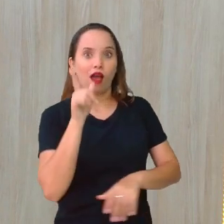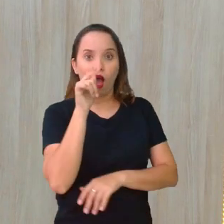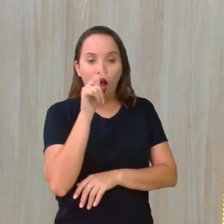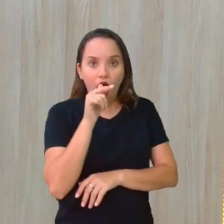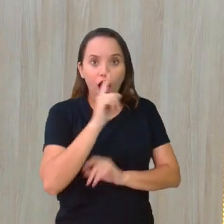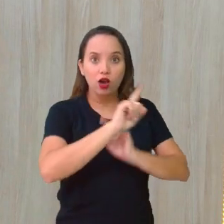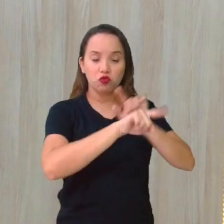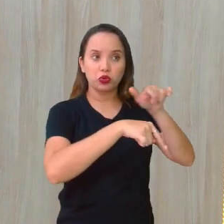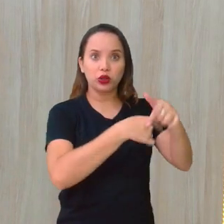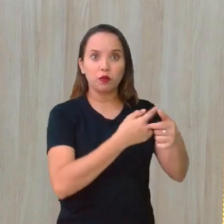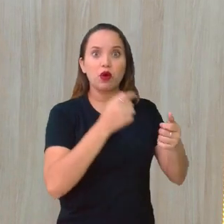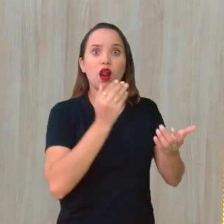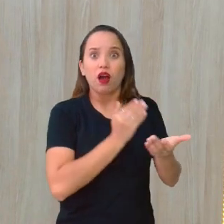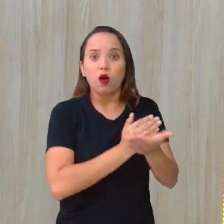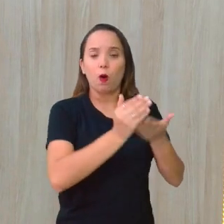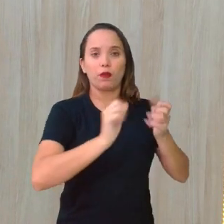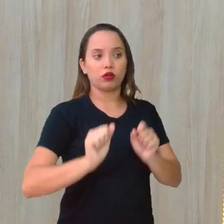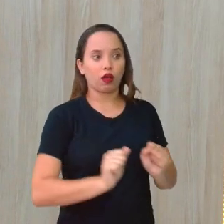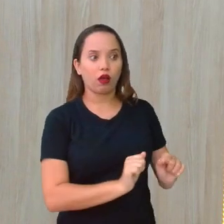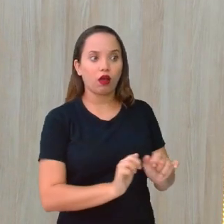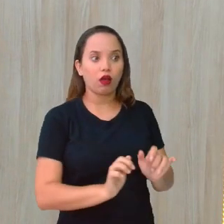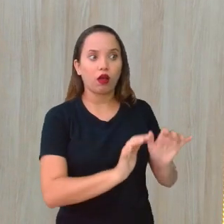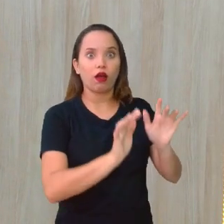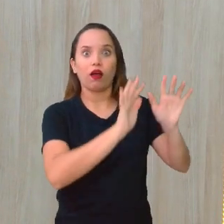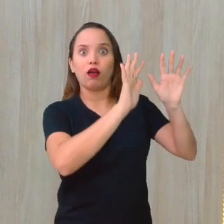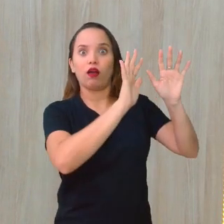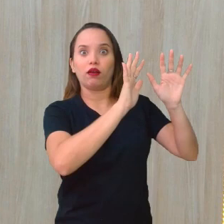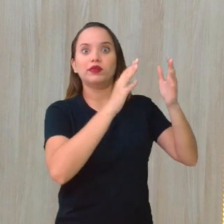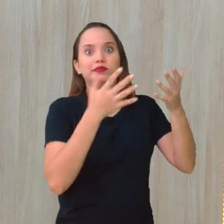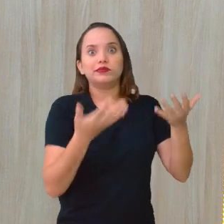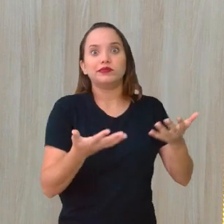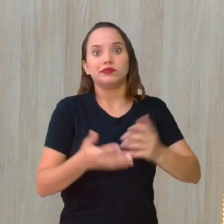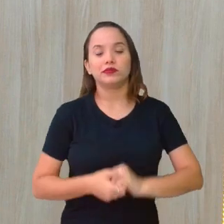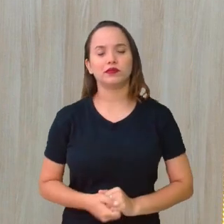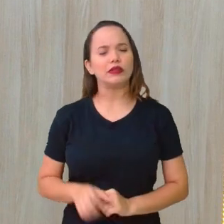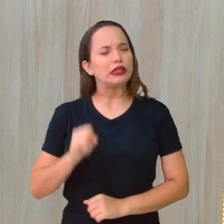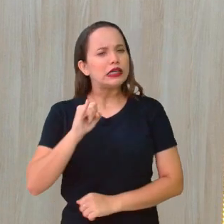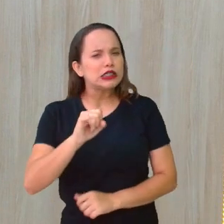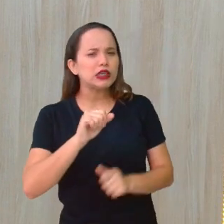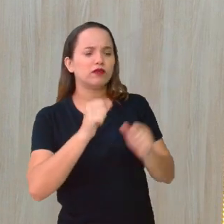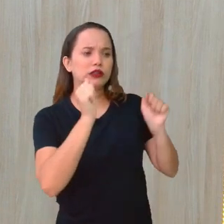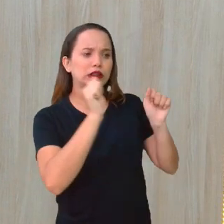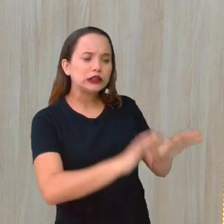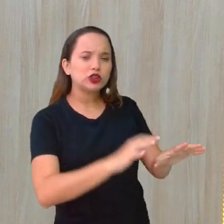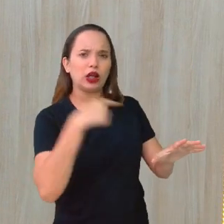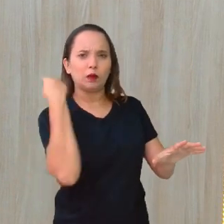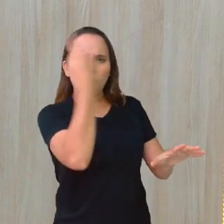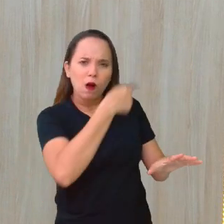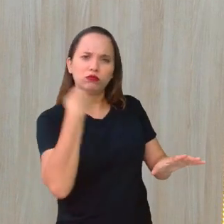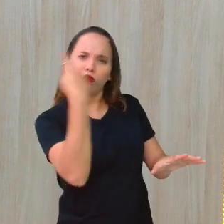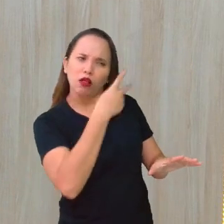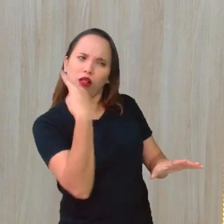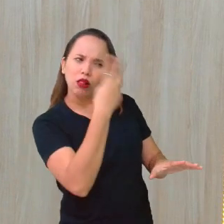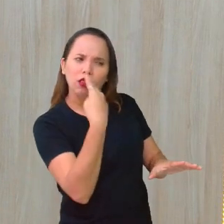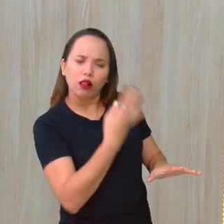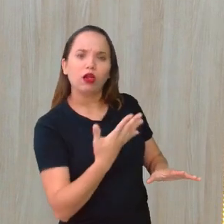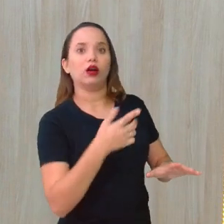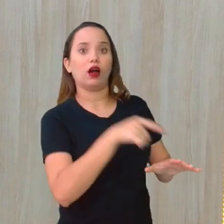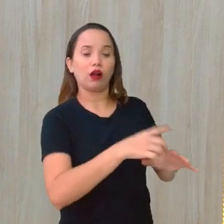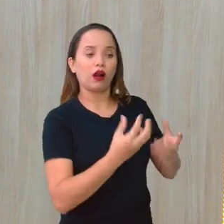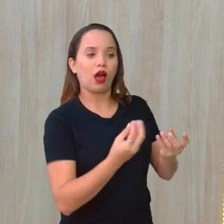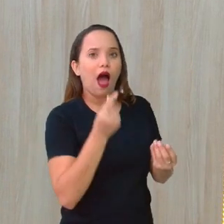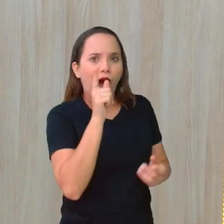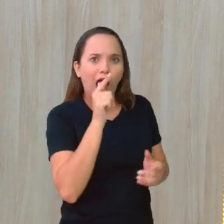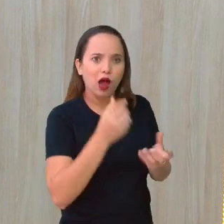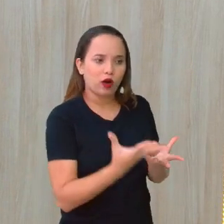água, depois de um tempo, ela começa a evaporar. Se você deixar lá por várias horas, o que vai acontecer? Aquela água vai se